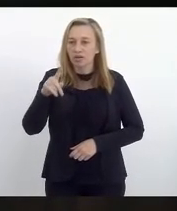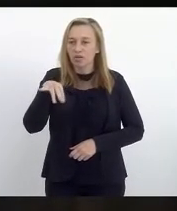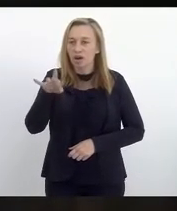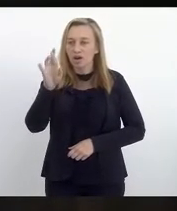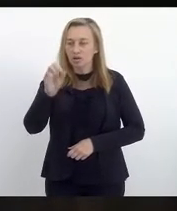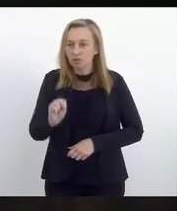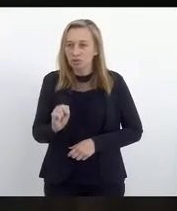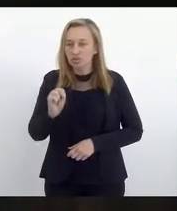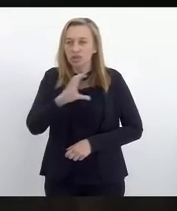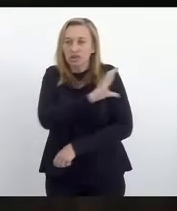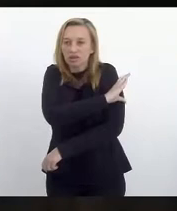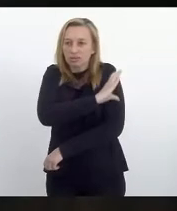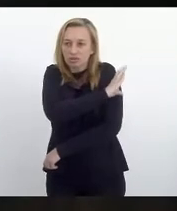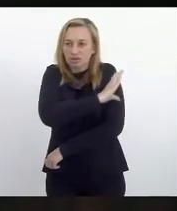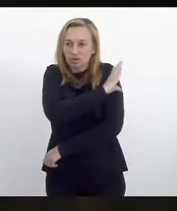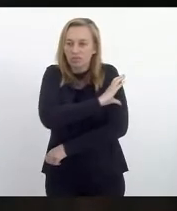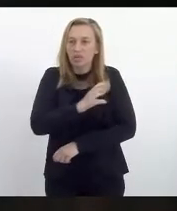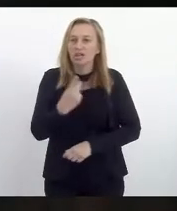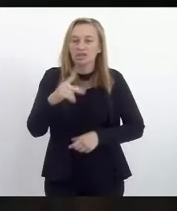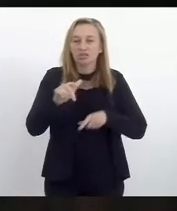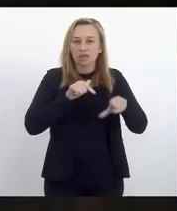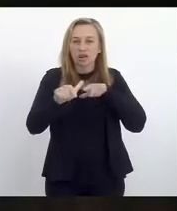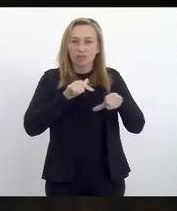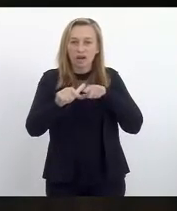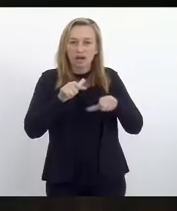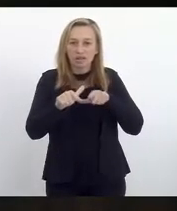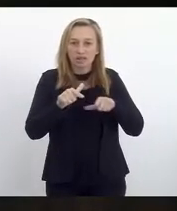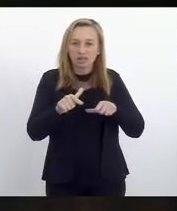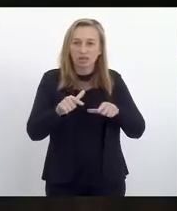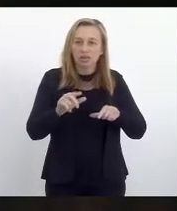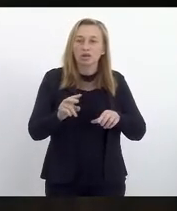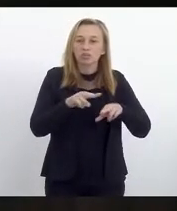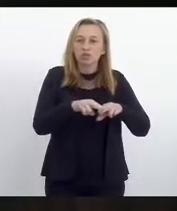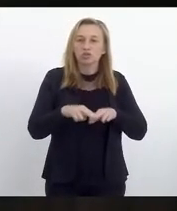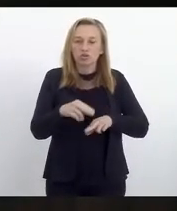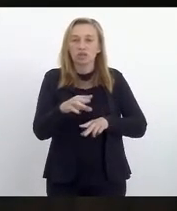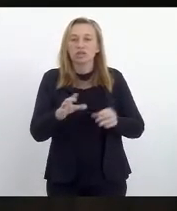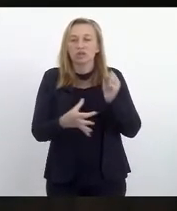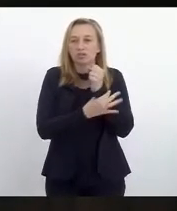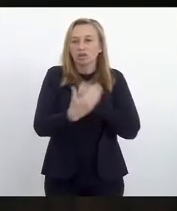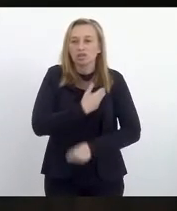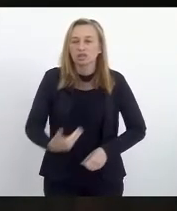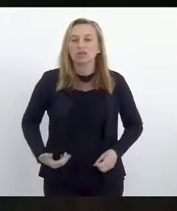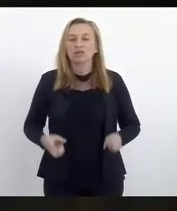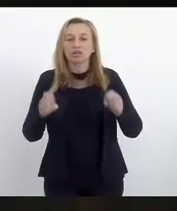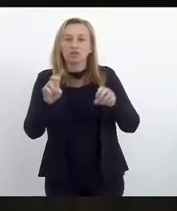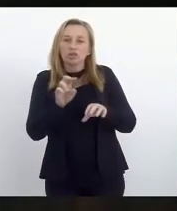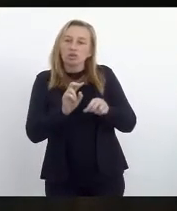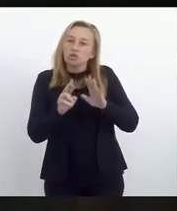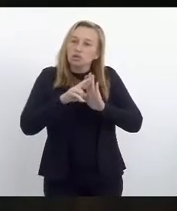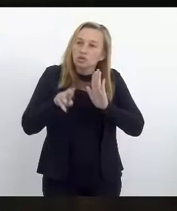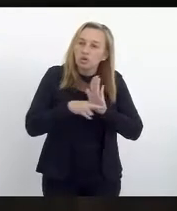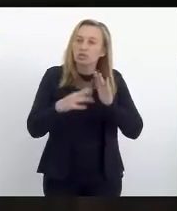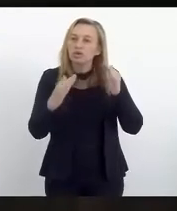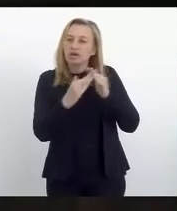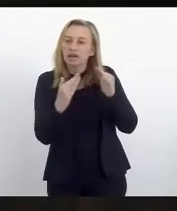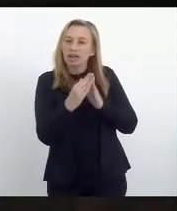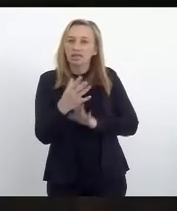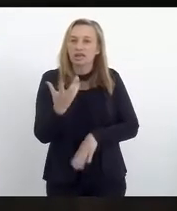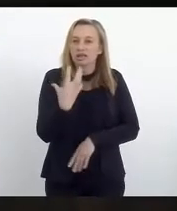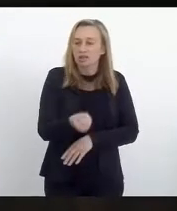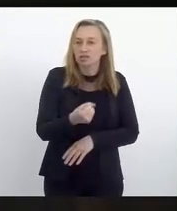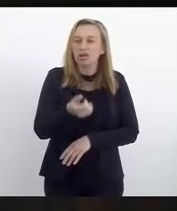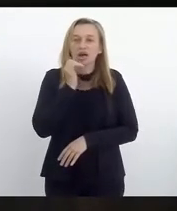Campos dos Oitacazes, por seus relevantes serviços prestados à causa da segurança pública. Pareceres da Comissão de Normas Internas e Proposições Externas favorável.